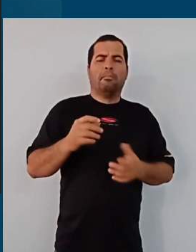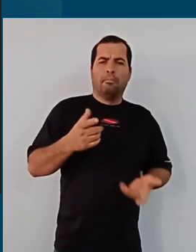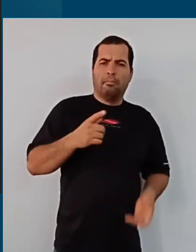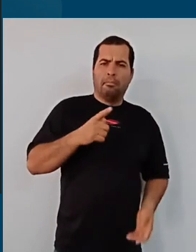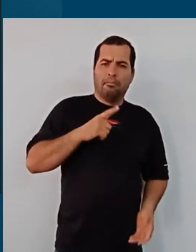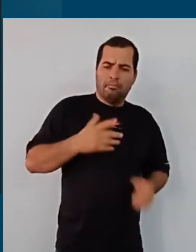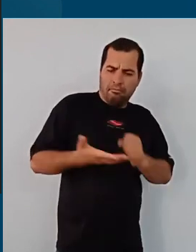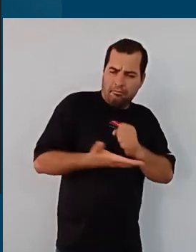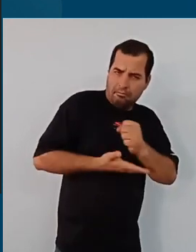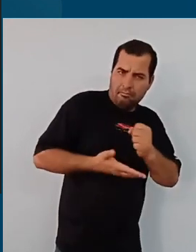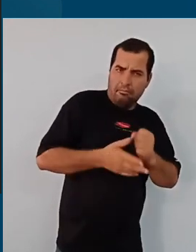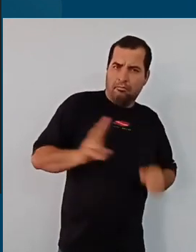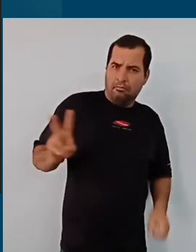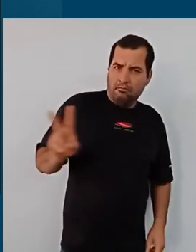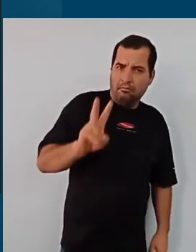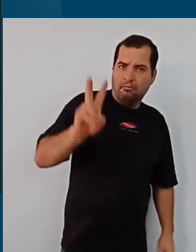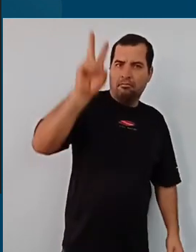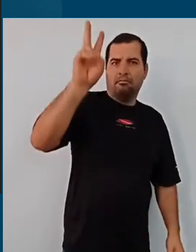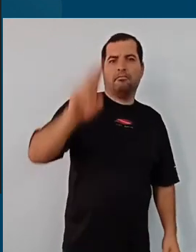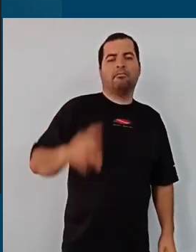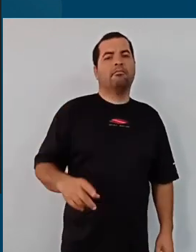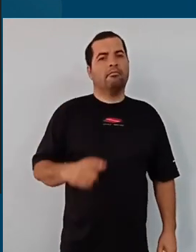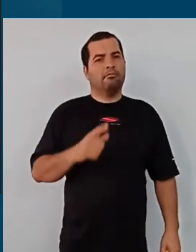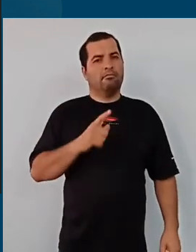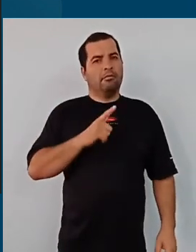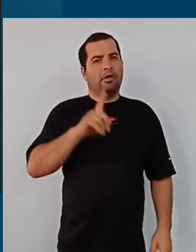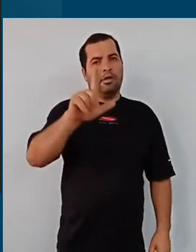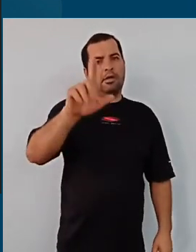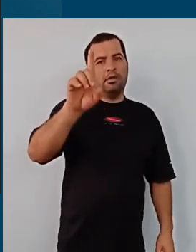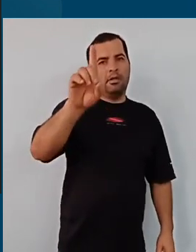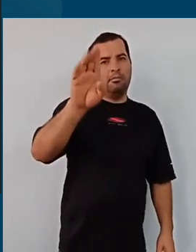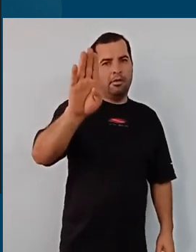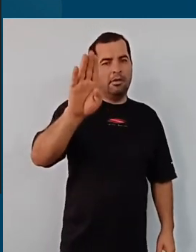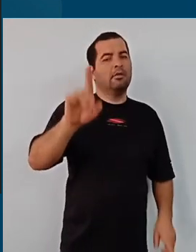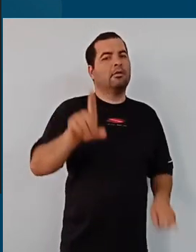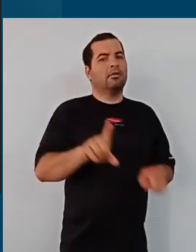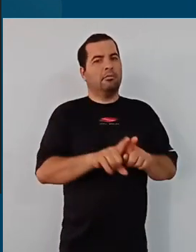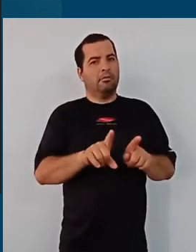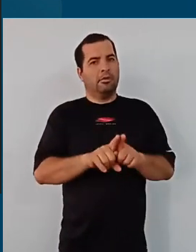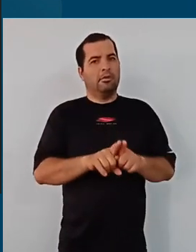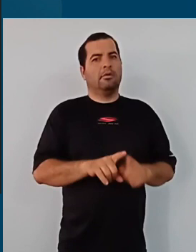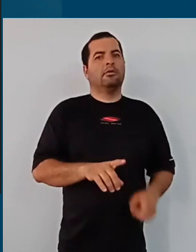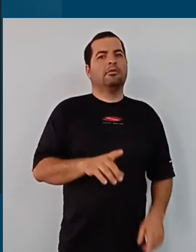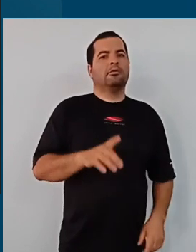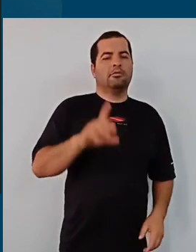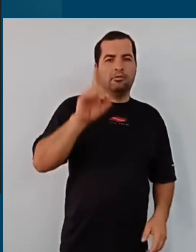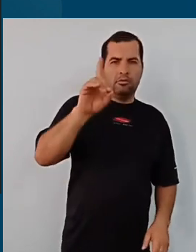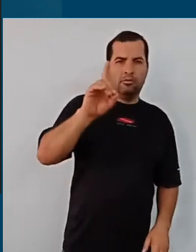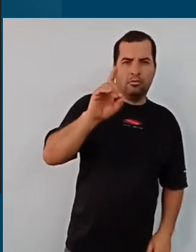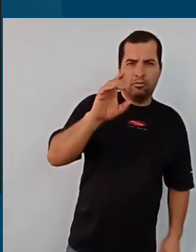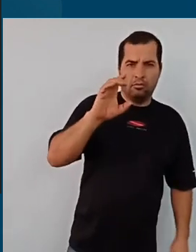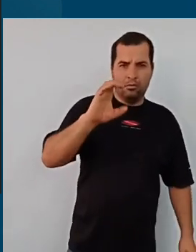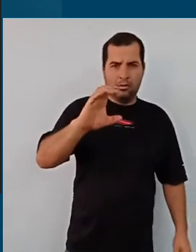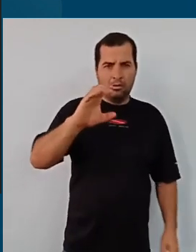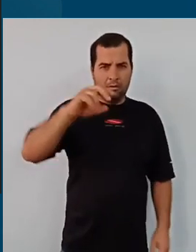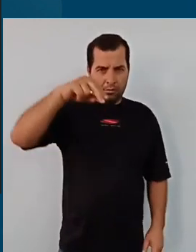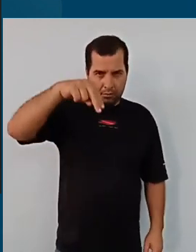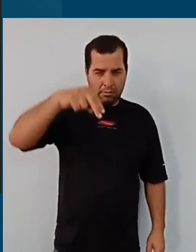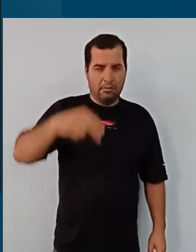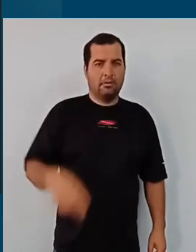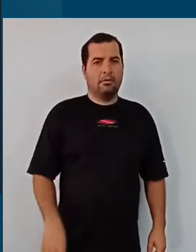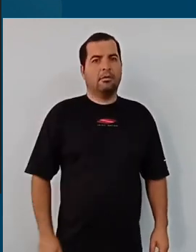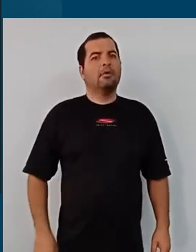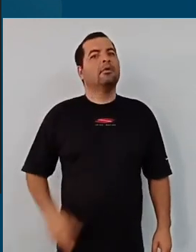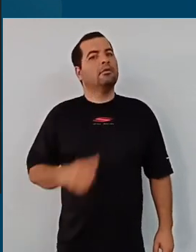mencionado, orientam a Lei de Diretrizes e Bases e as diretrizes curriculares nacionais. Dessa maneira, reconhece que a educação